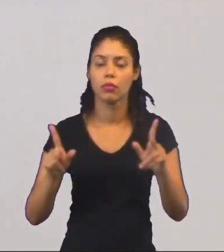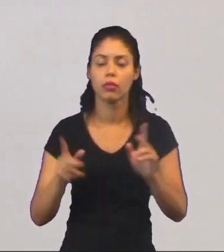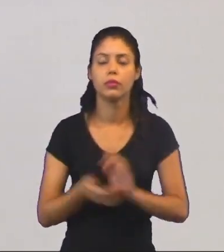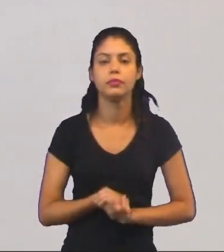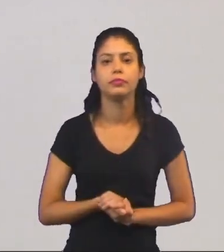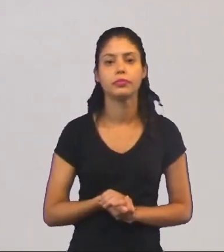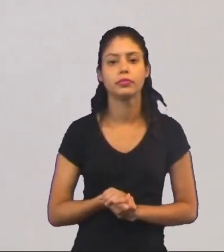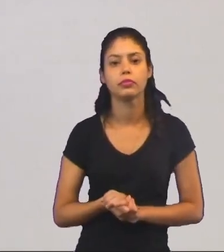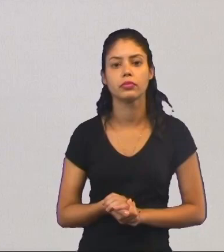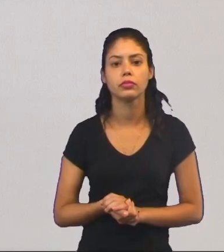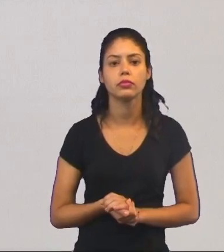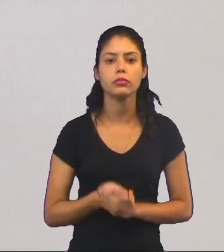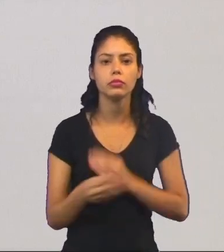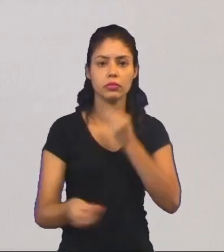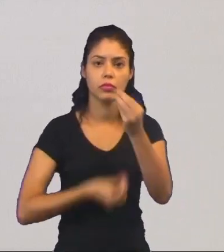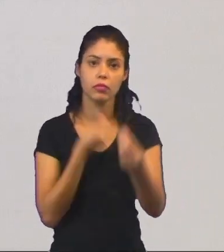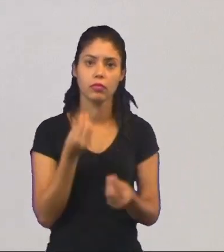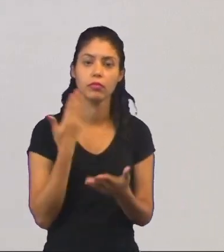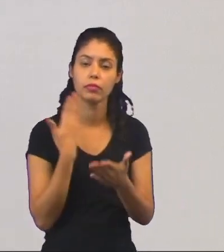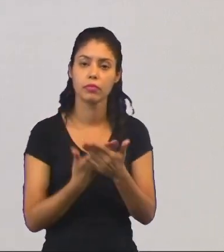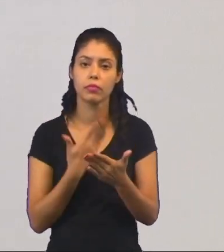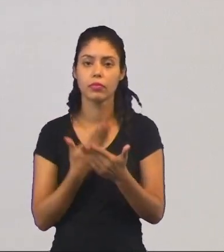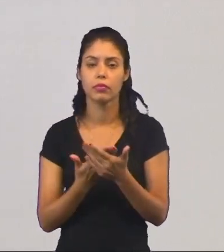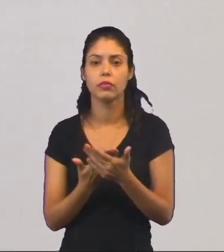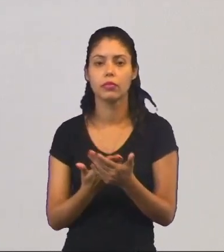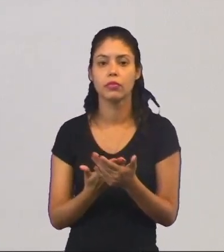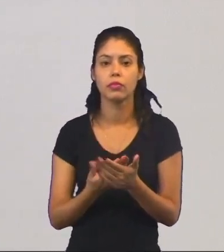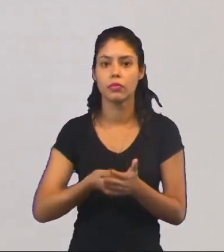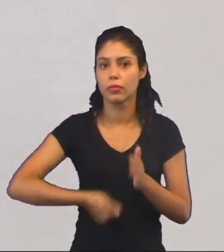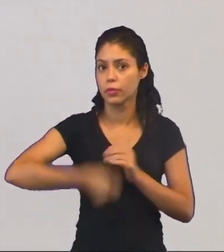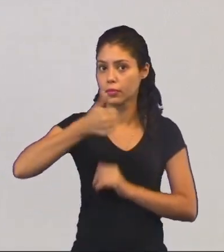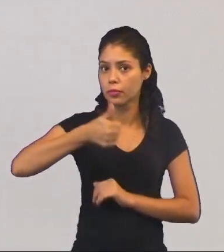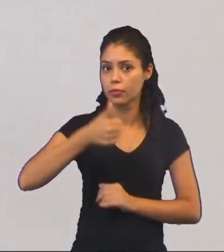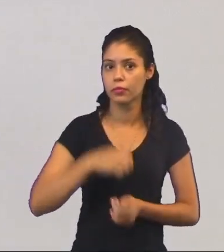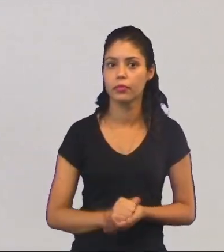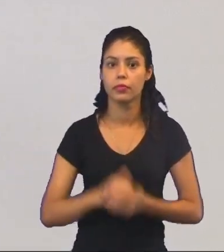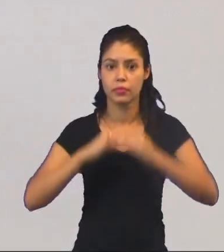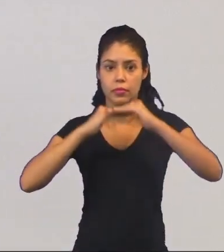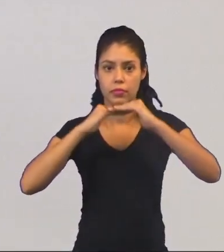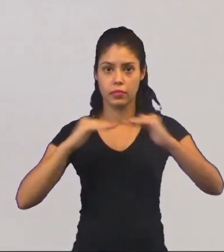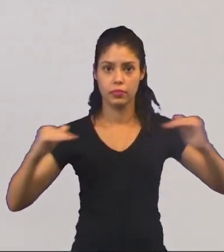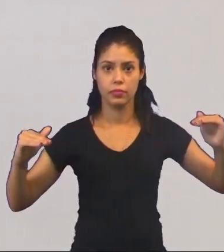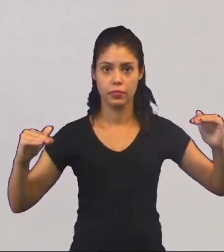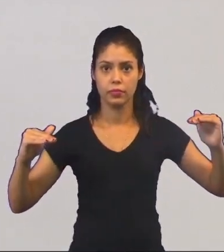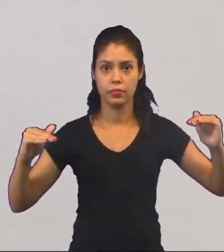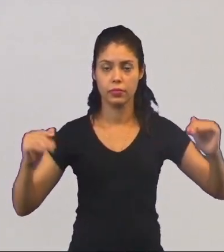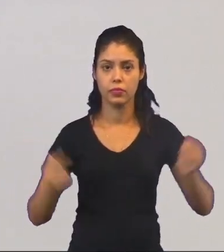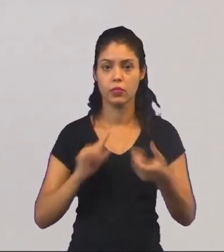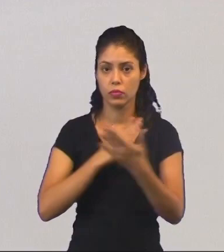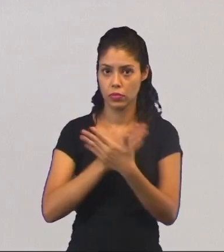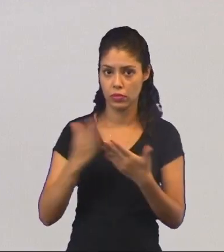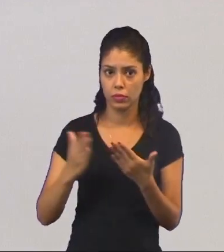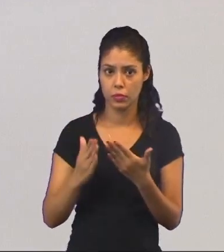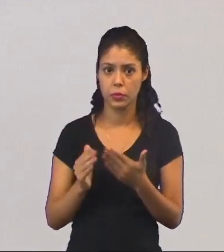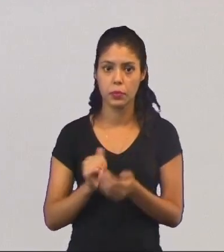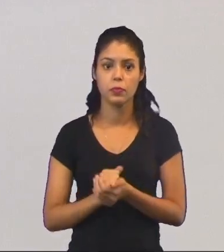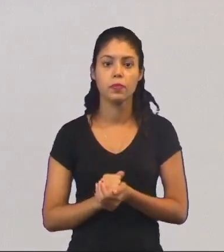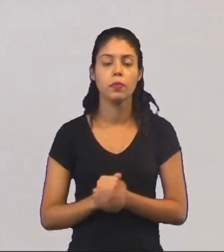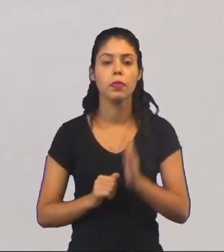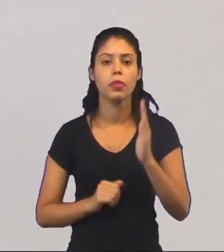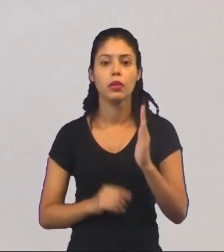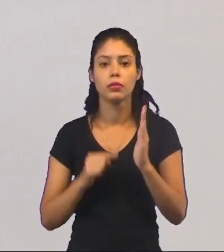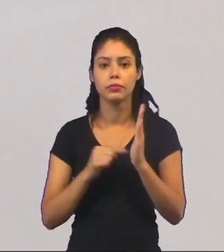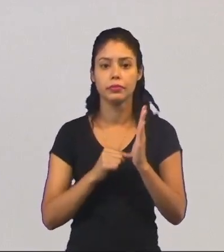diferenciada como eu falei na aula tá parte um a reta ela tem um ponto inicial você